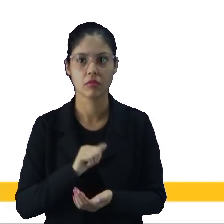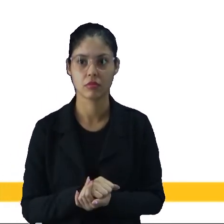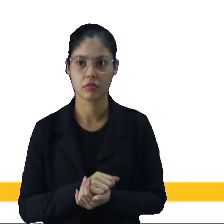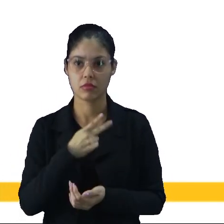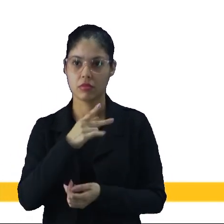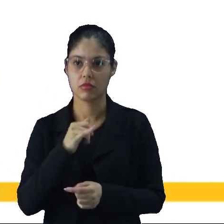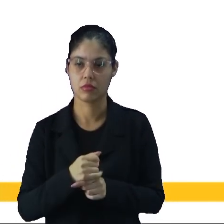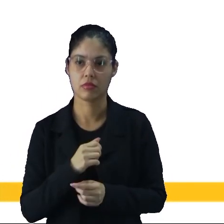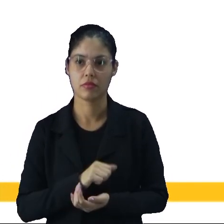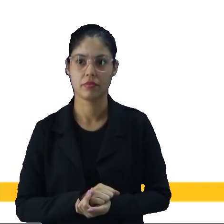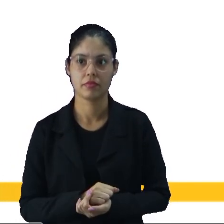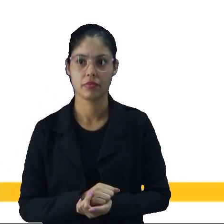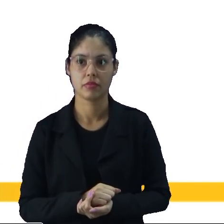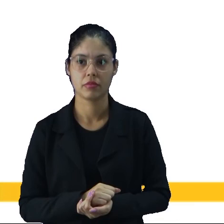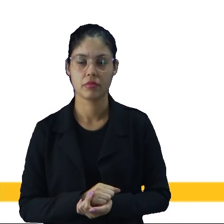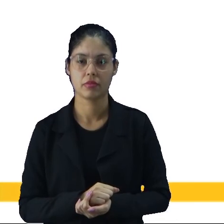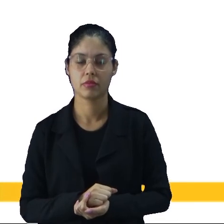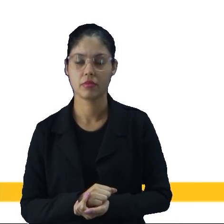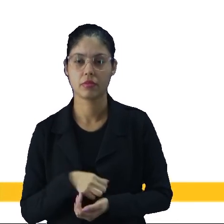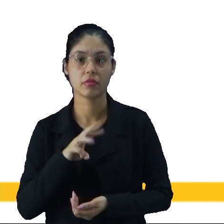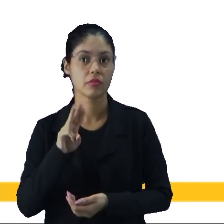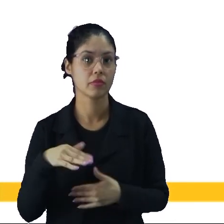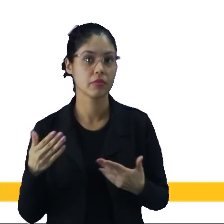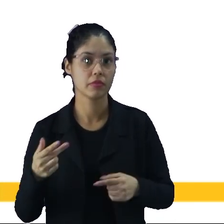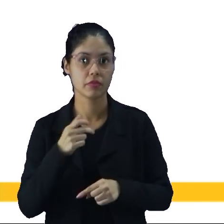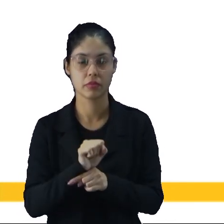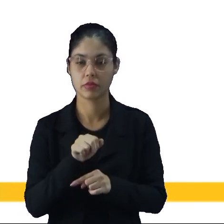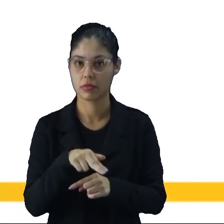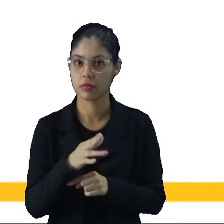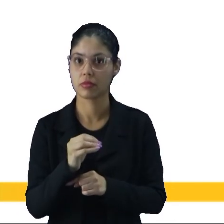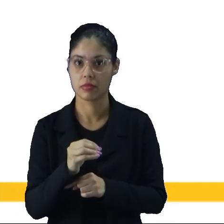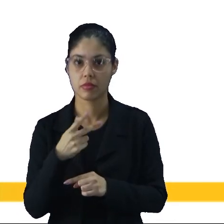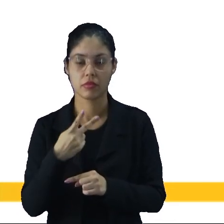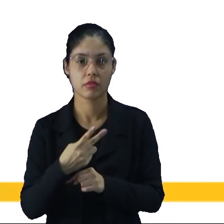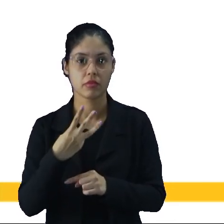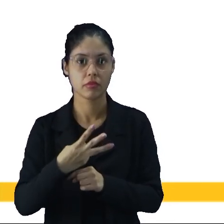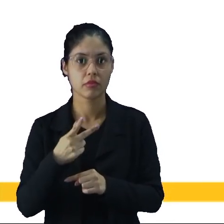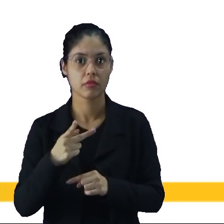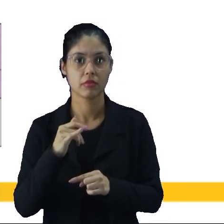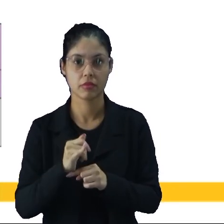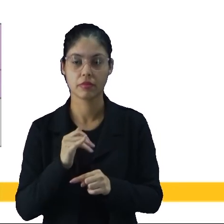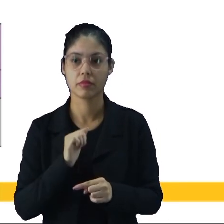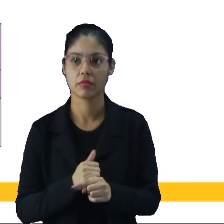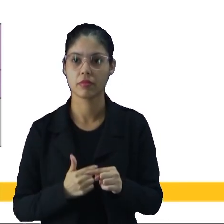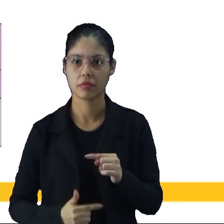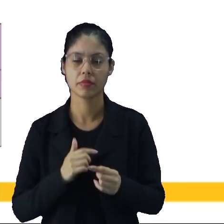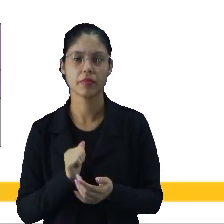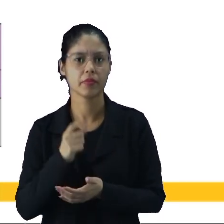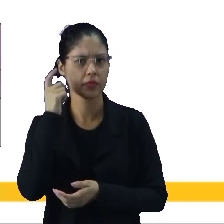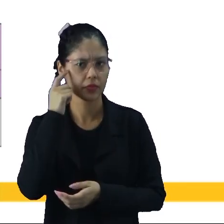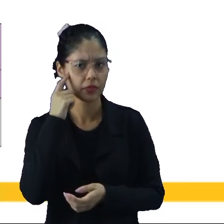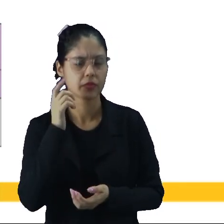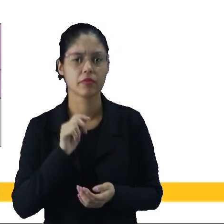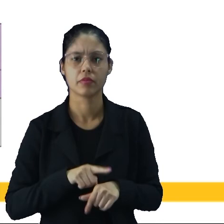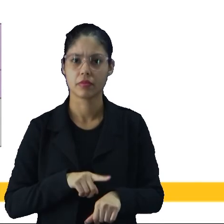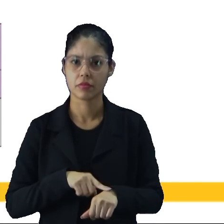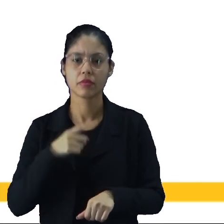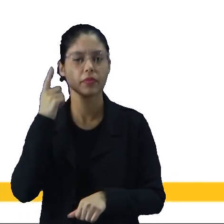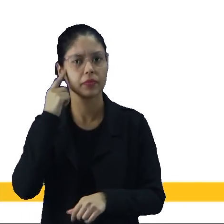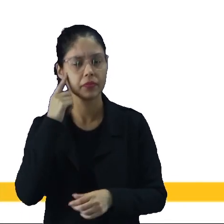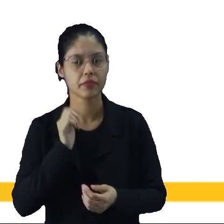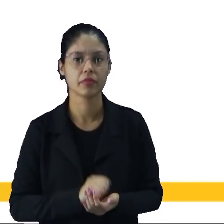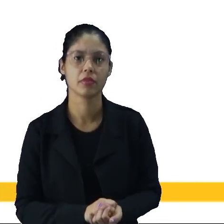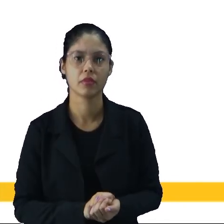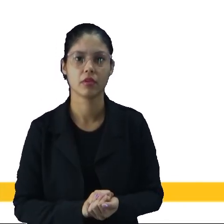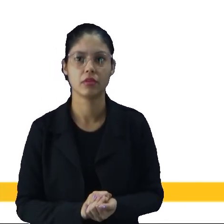3π sobre 2? Quem é o seno de 3π sobre 2? Tempo para você pensar, tempo para você pensar, tempo para